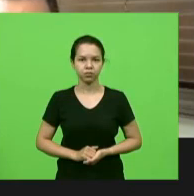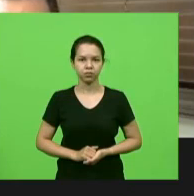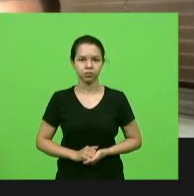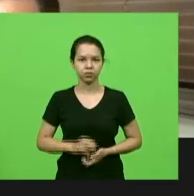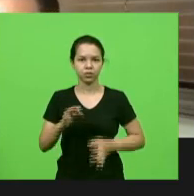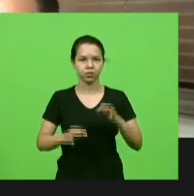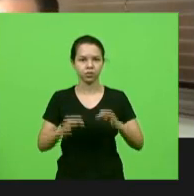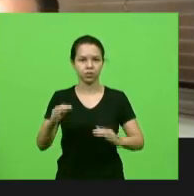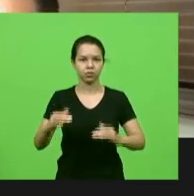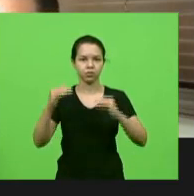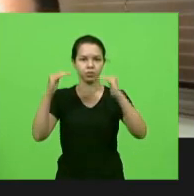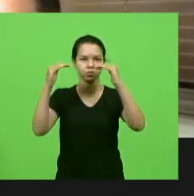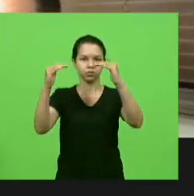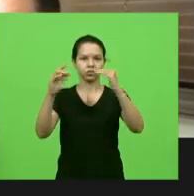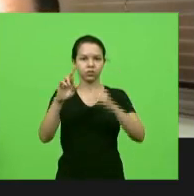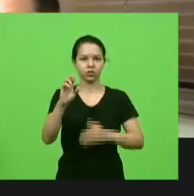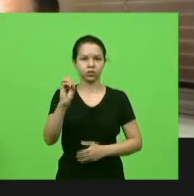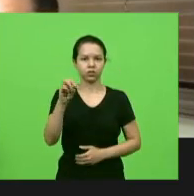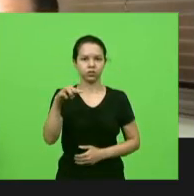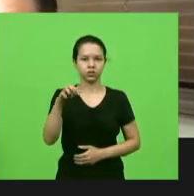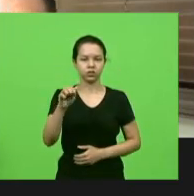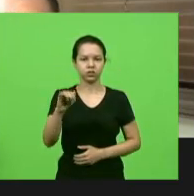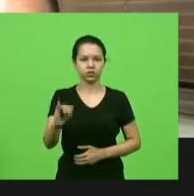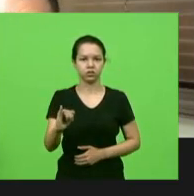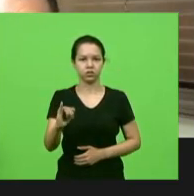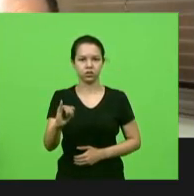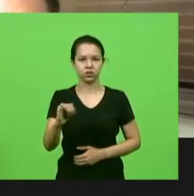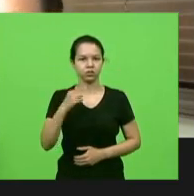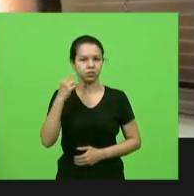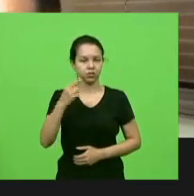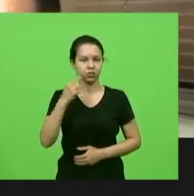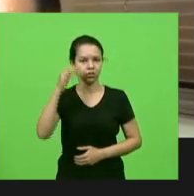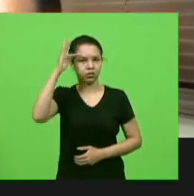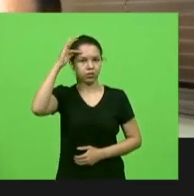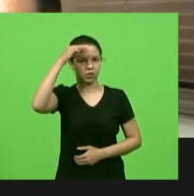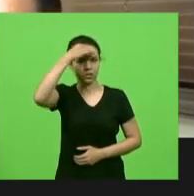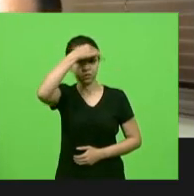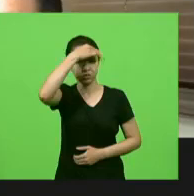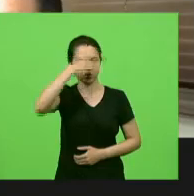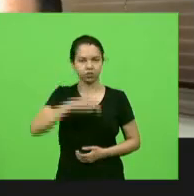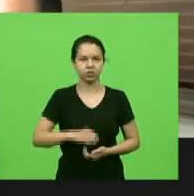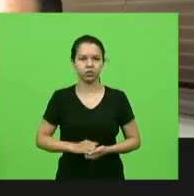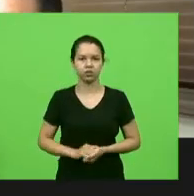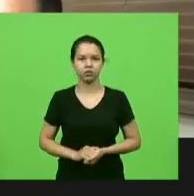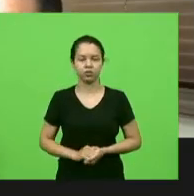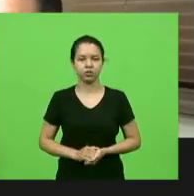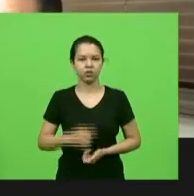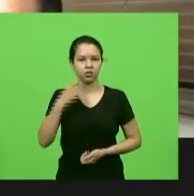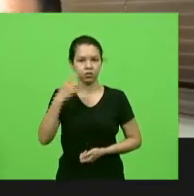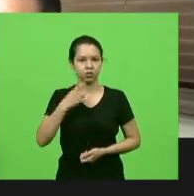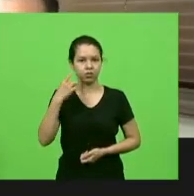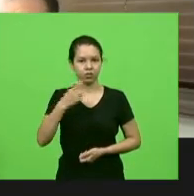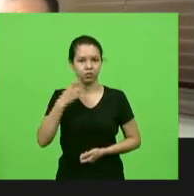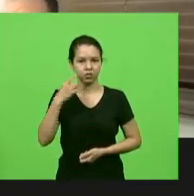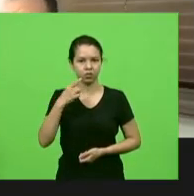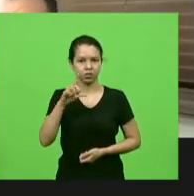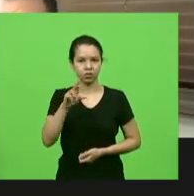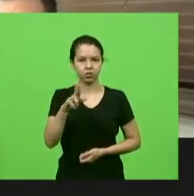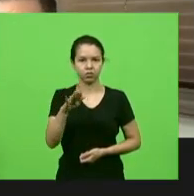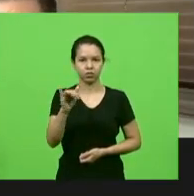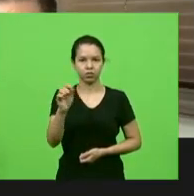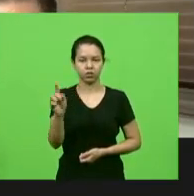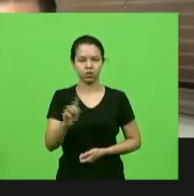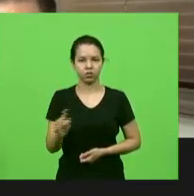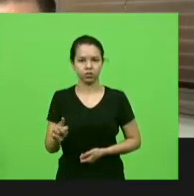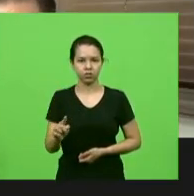desembargadora Rosane Portela Wolff, deputado Fabiano da Luz, desembargador Luiz Antônio Zanini Forneroli e